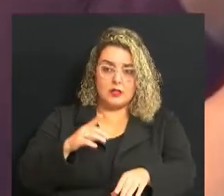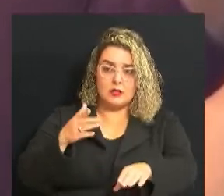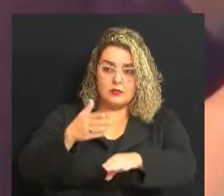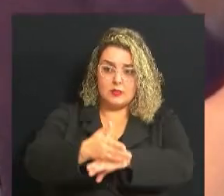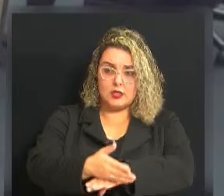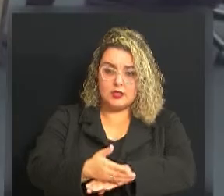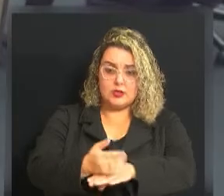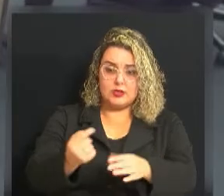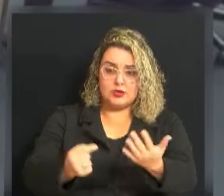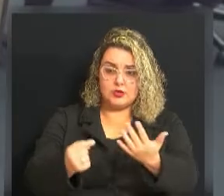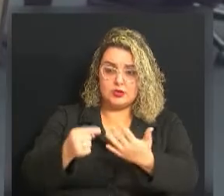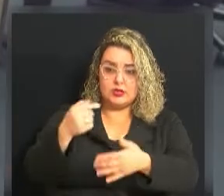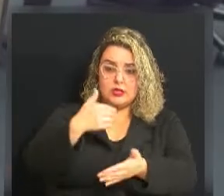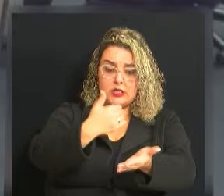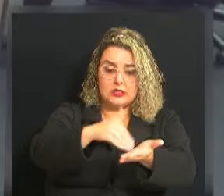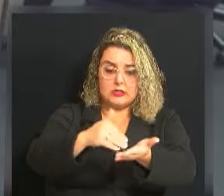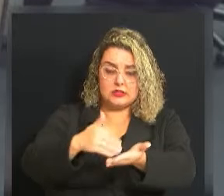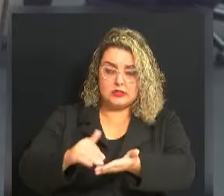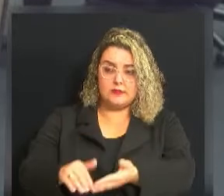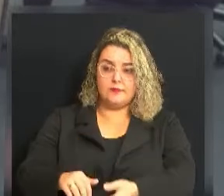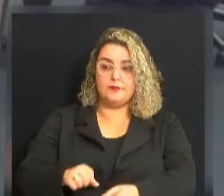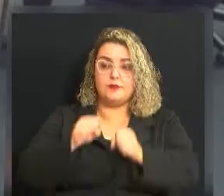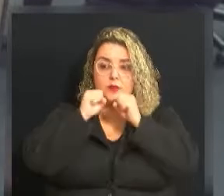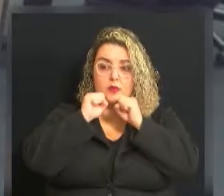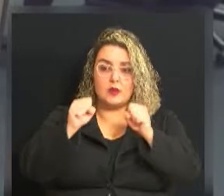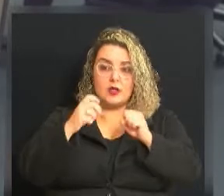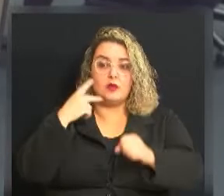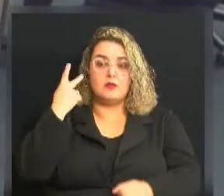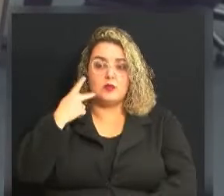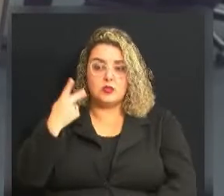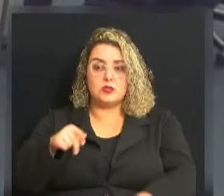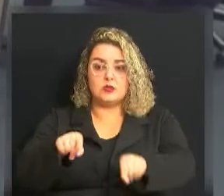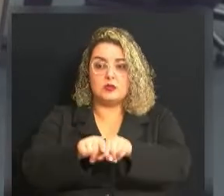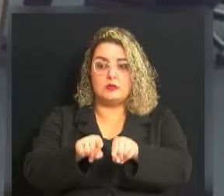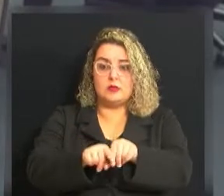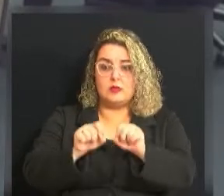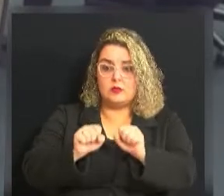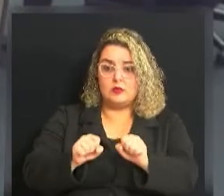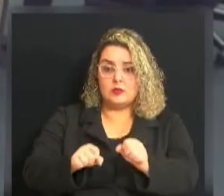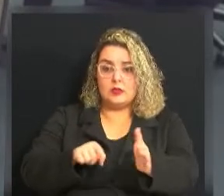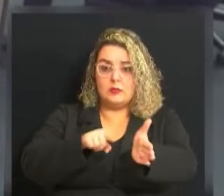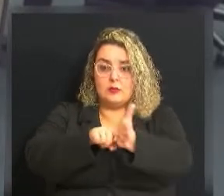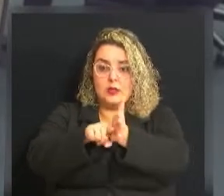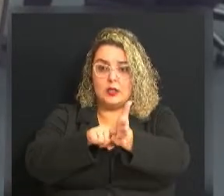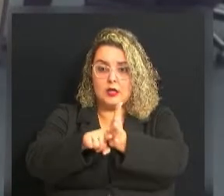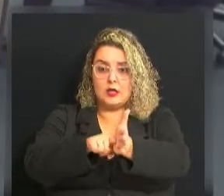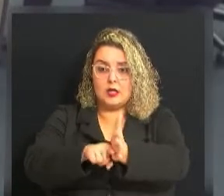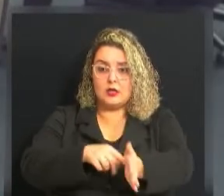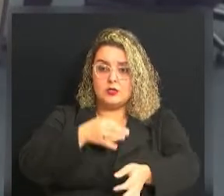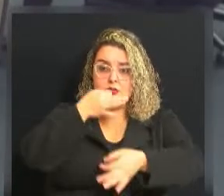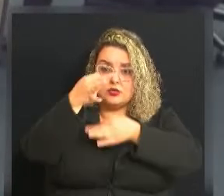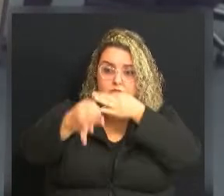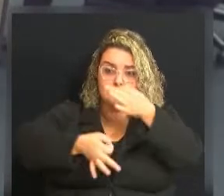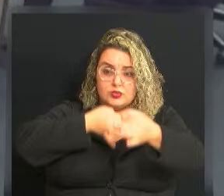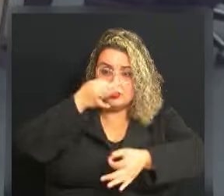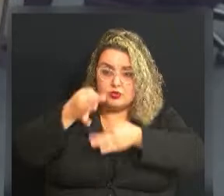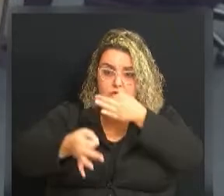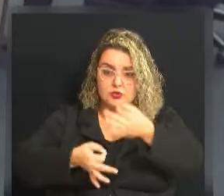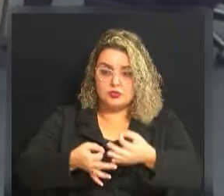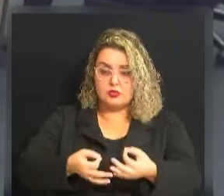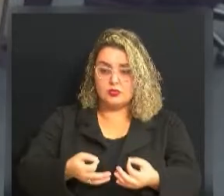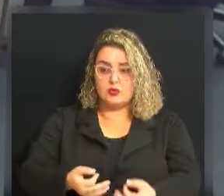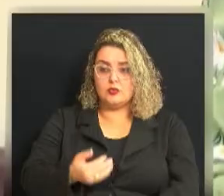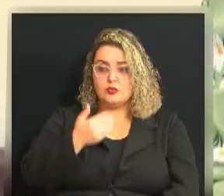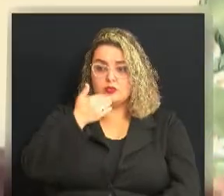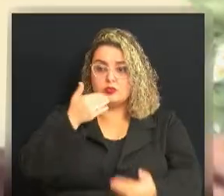cada secretaria. Assessores e vereadores também puderam fazer perguntas e sugestões quanto às demandas